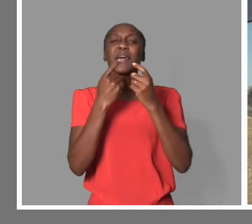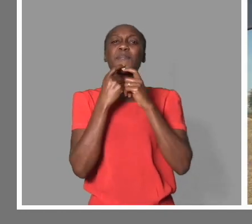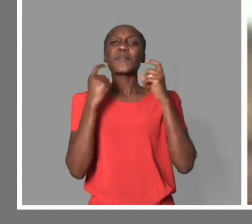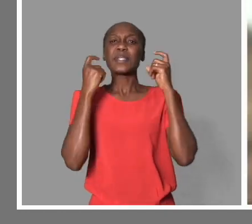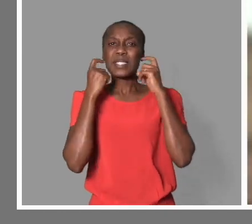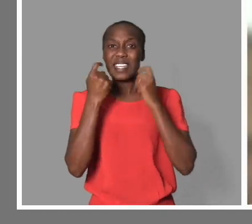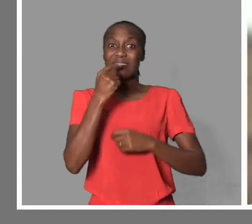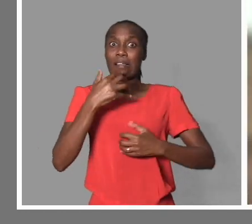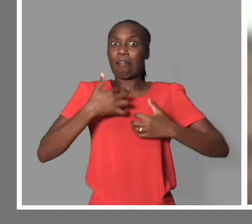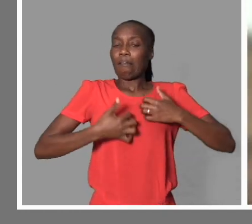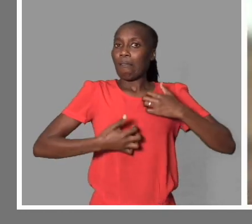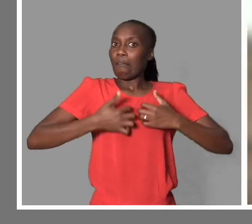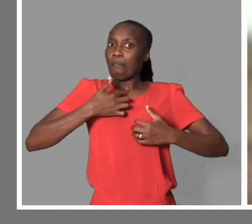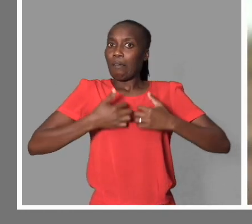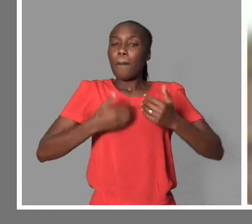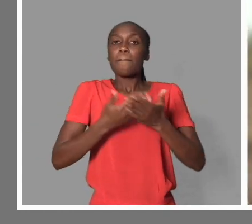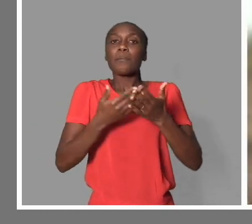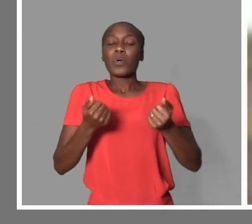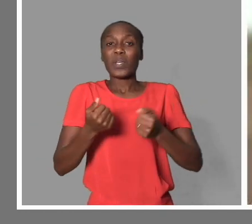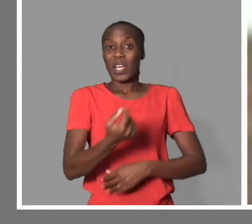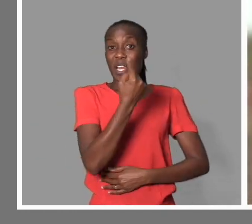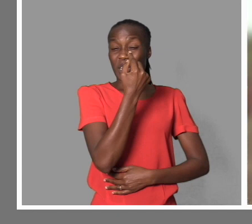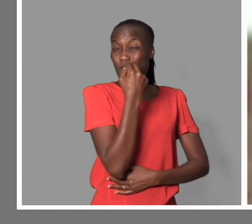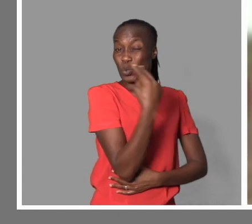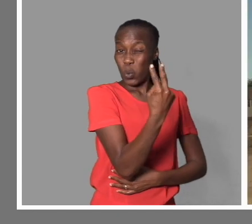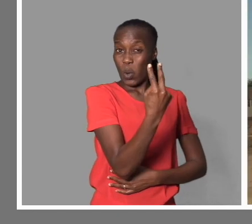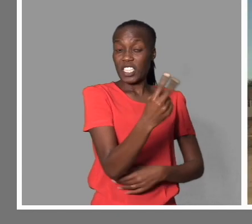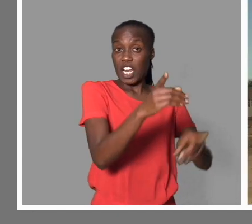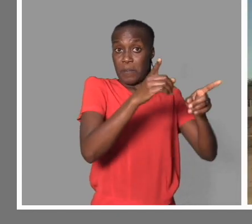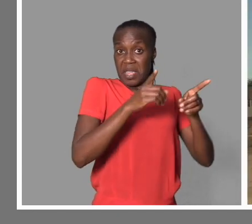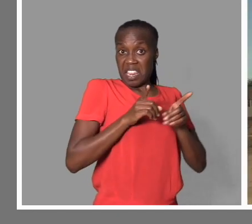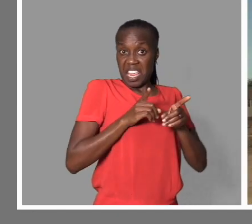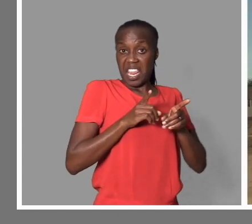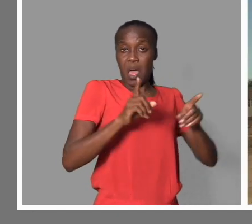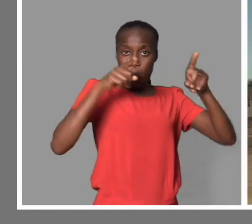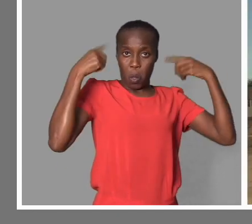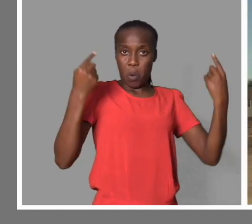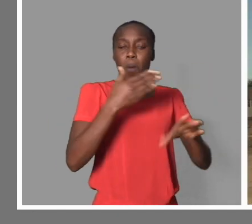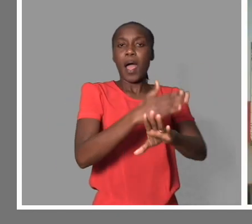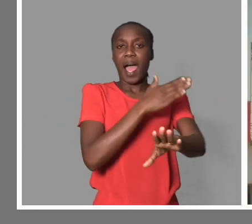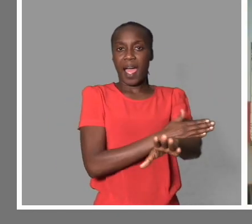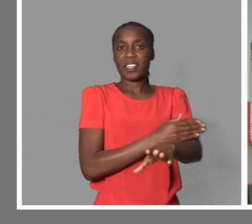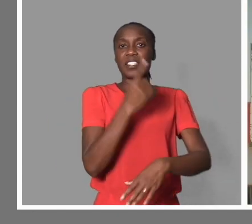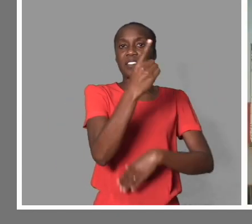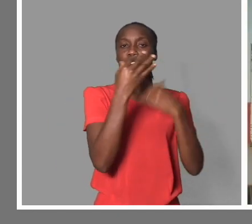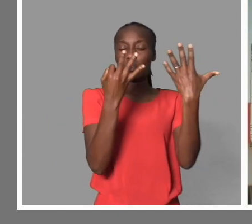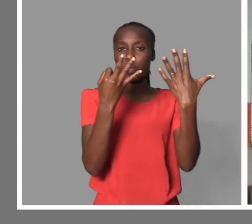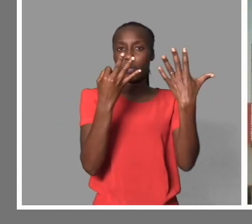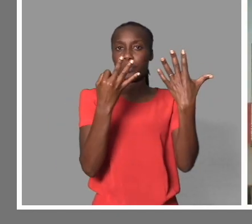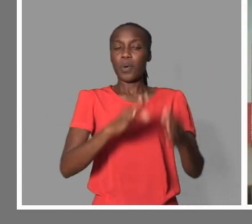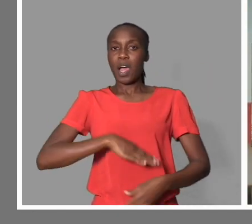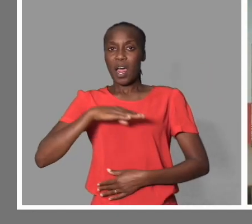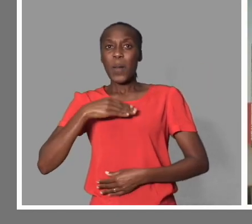Porém, a situação em Moçambique é tida como preocupante, uma vez que em cada 2 raparigas casou antes